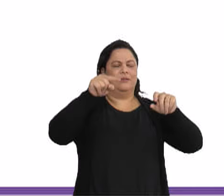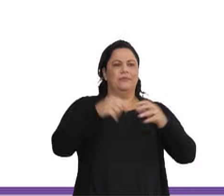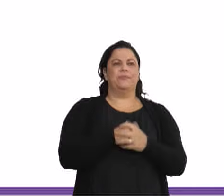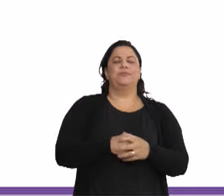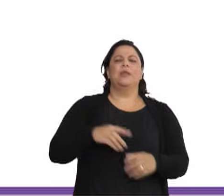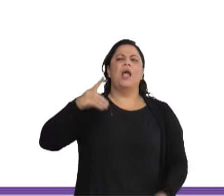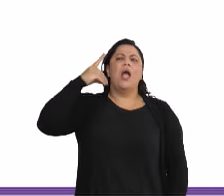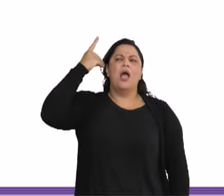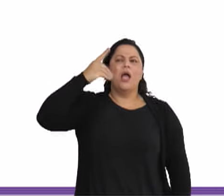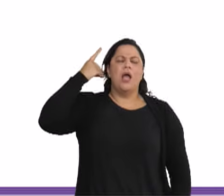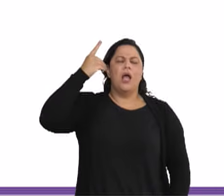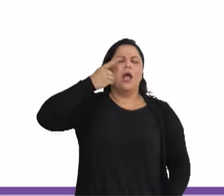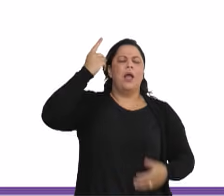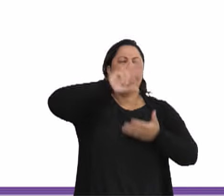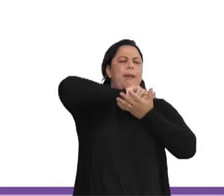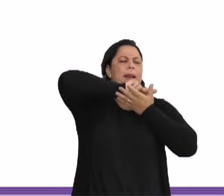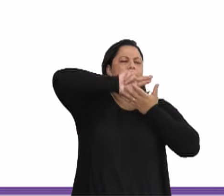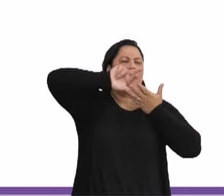deputados eleitos.